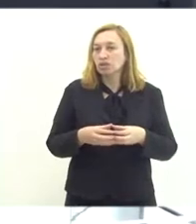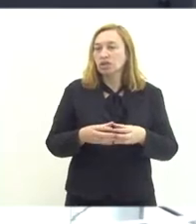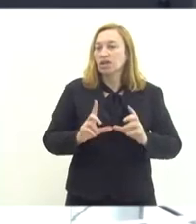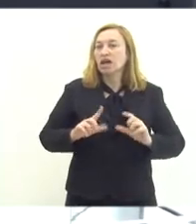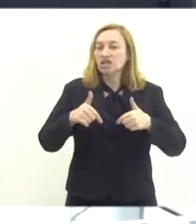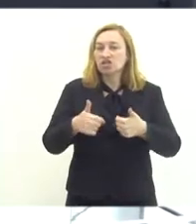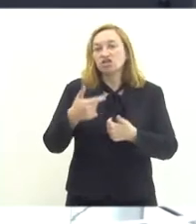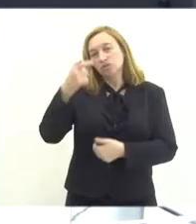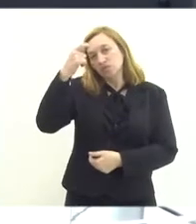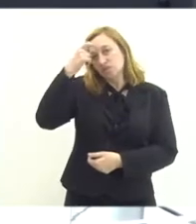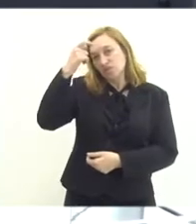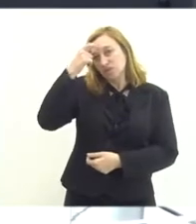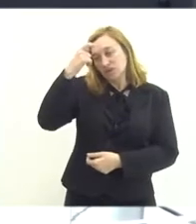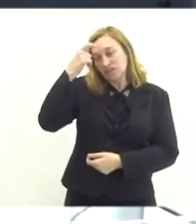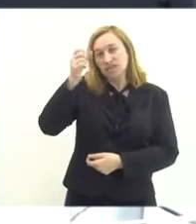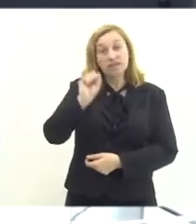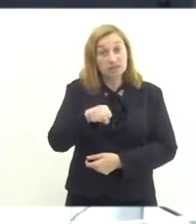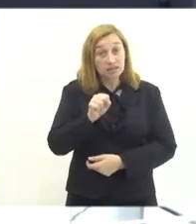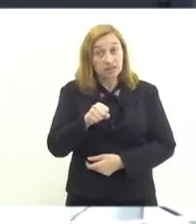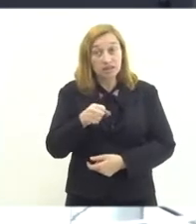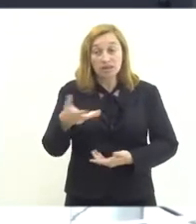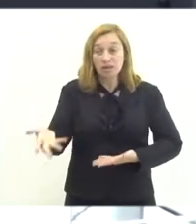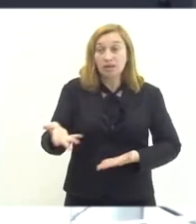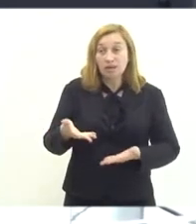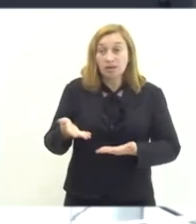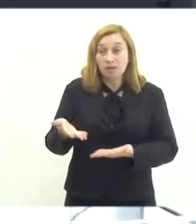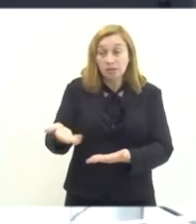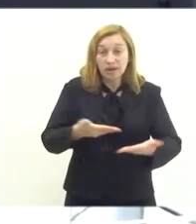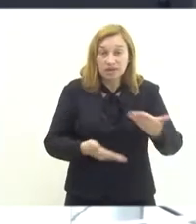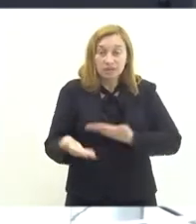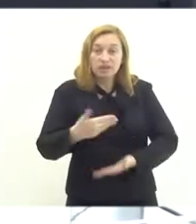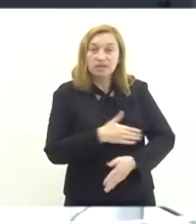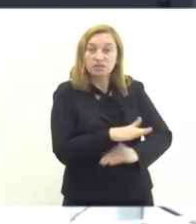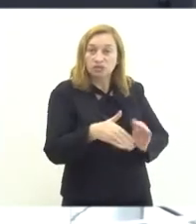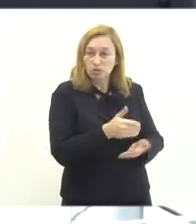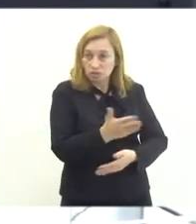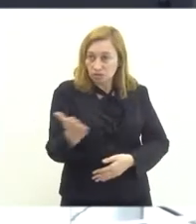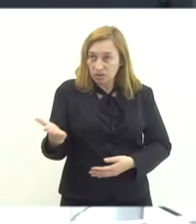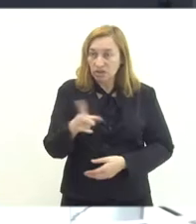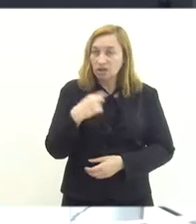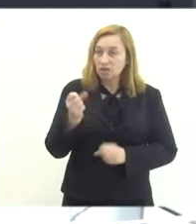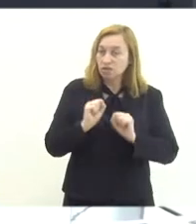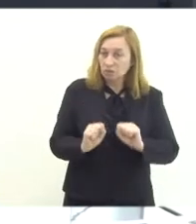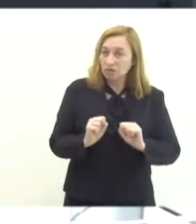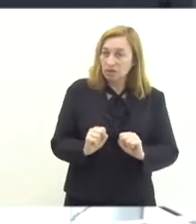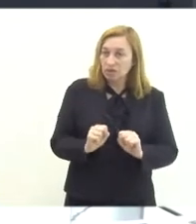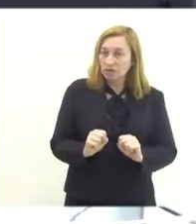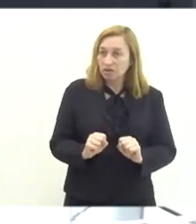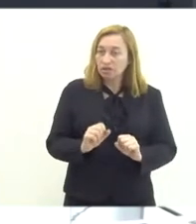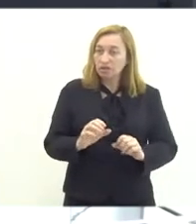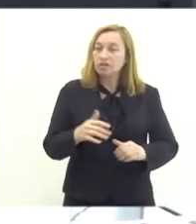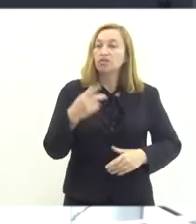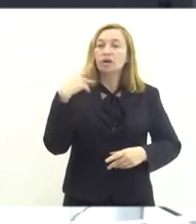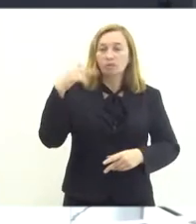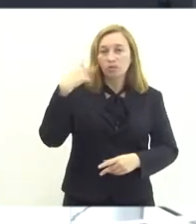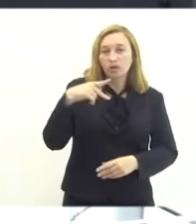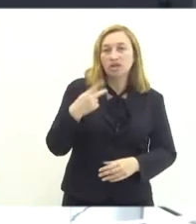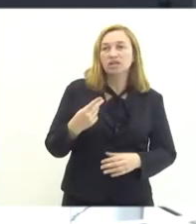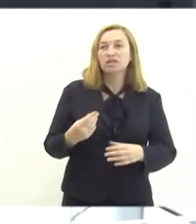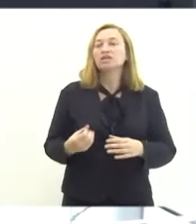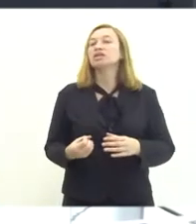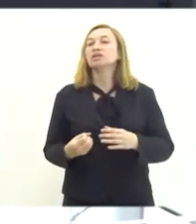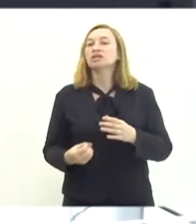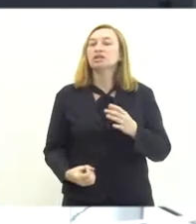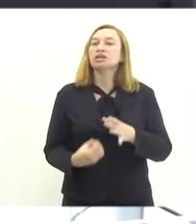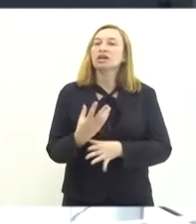a título de orientação mesmo e conta com a participação EA colaboração de todos para que a gente possa então tocar uma política sobre drogas